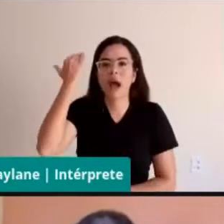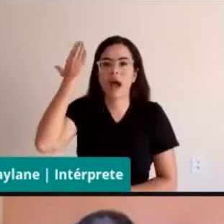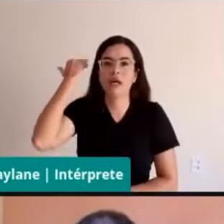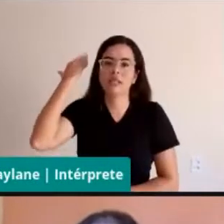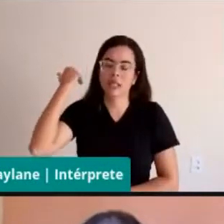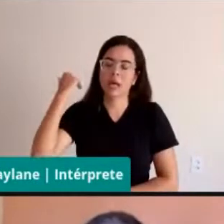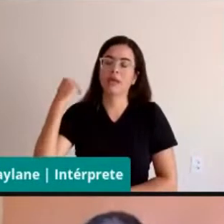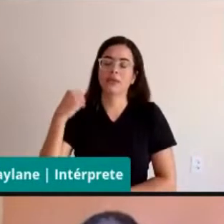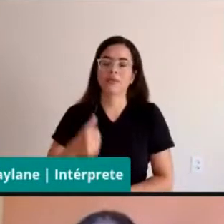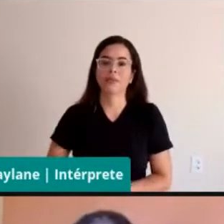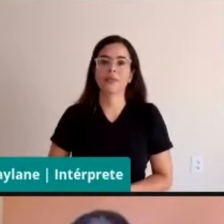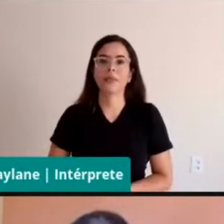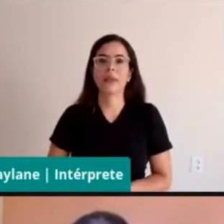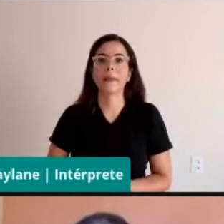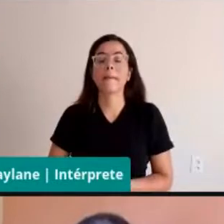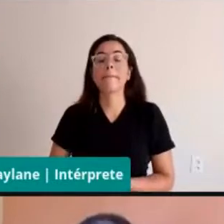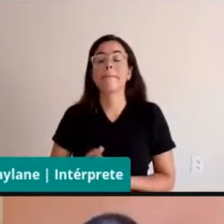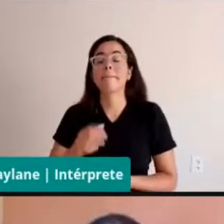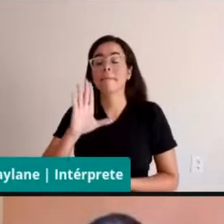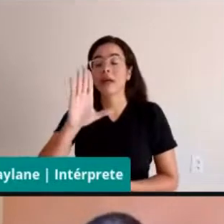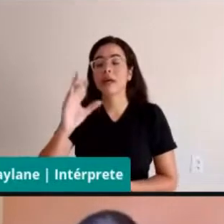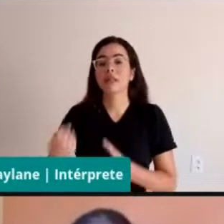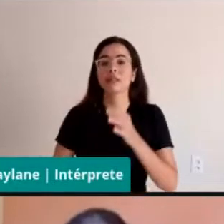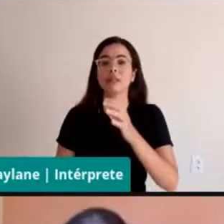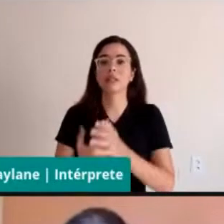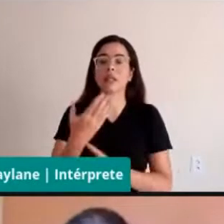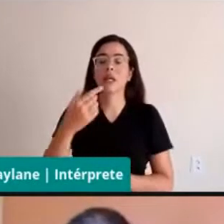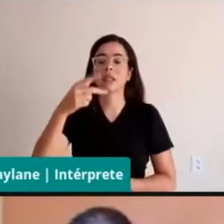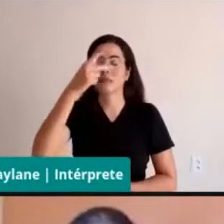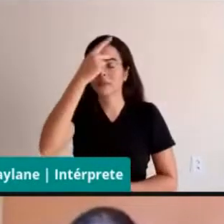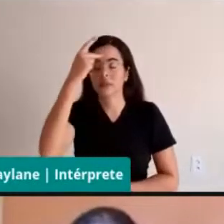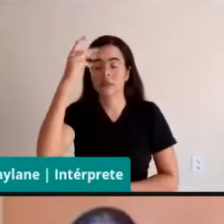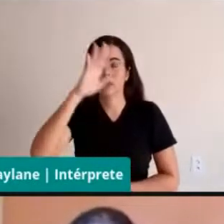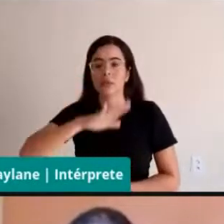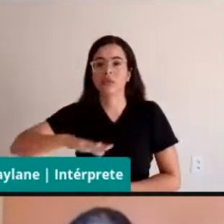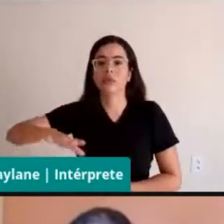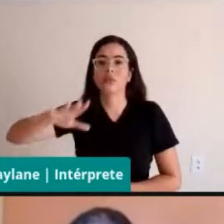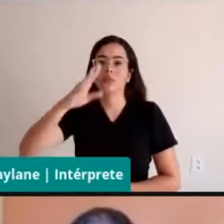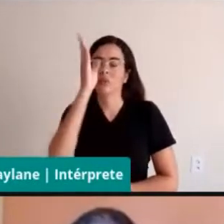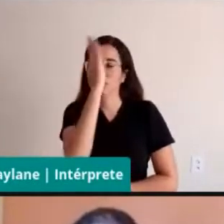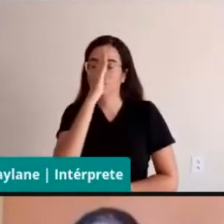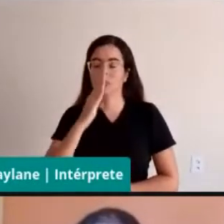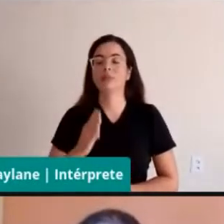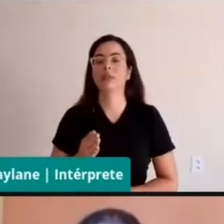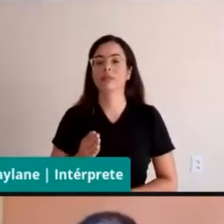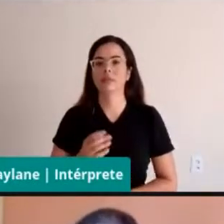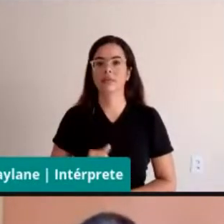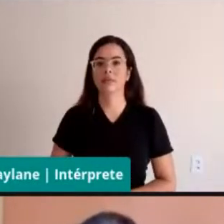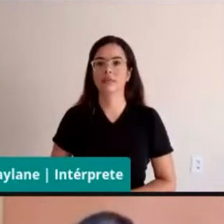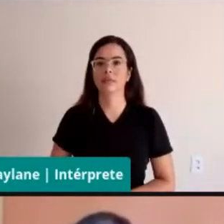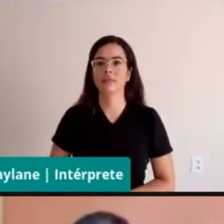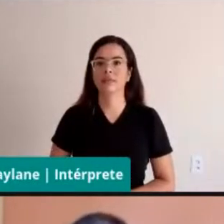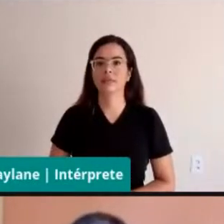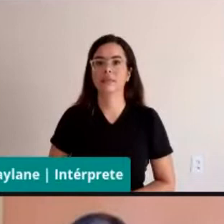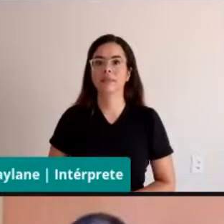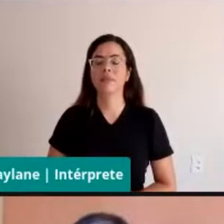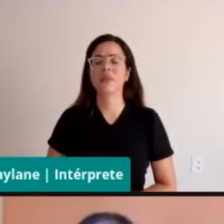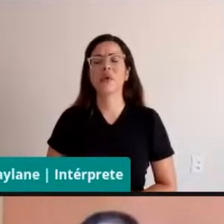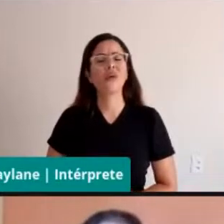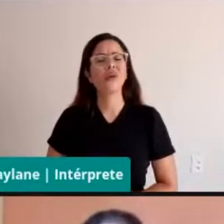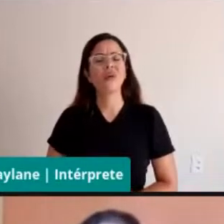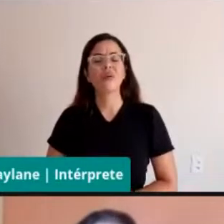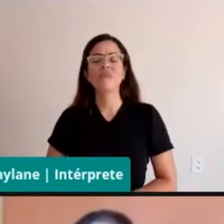criado por brasileiros, é um sistema nacional. E como a gente joga o